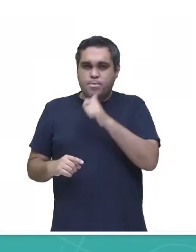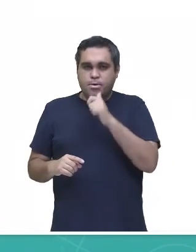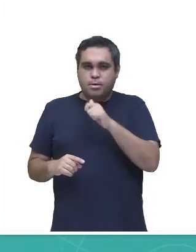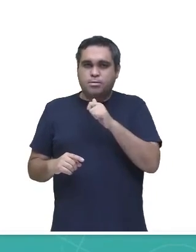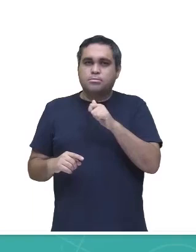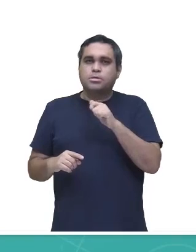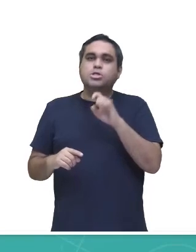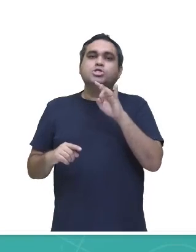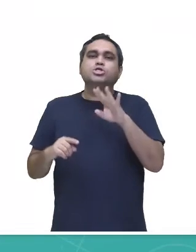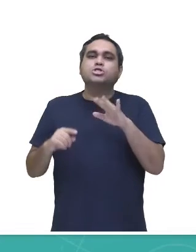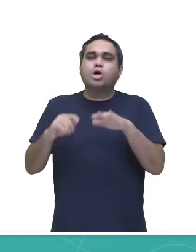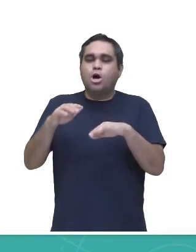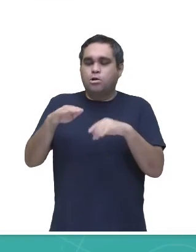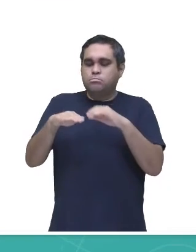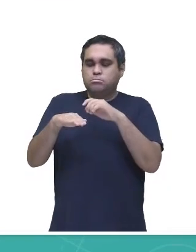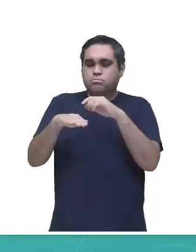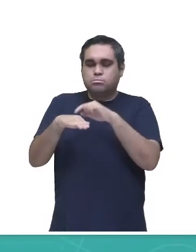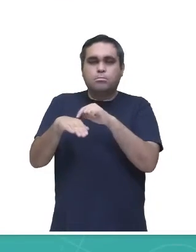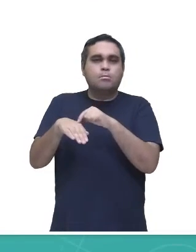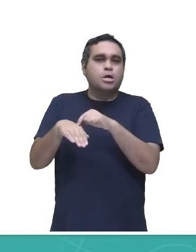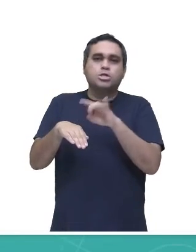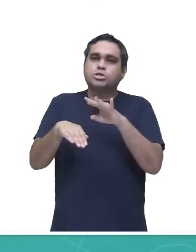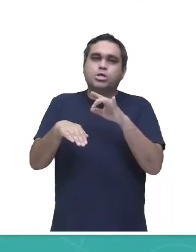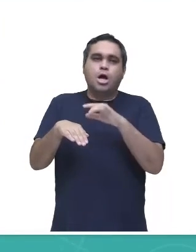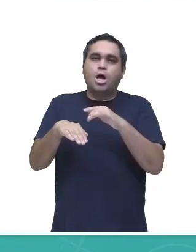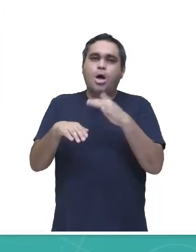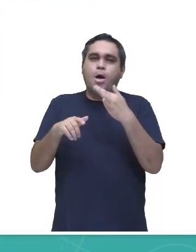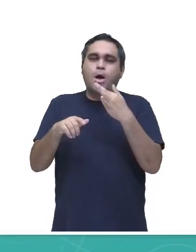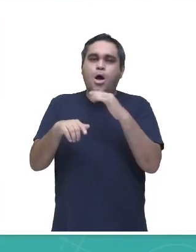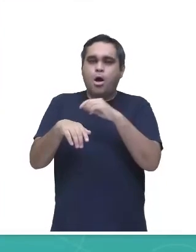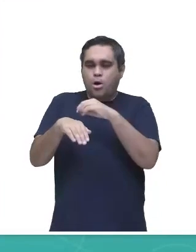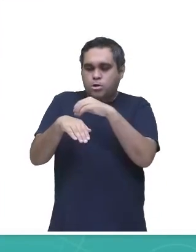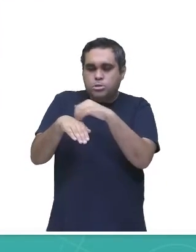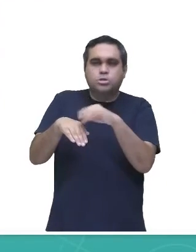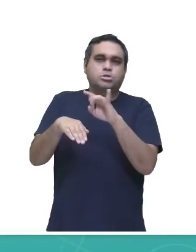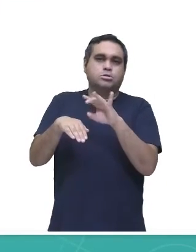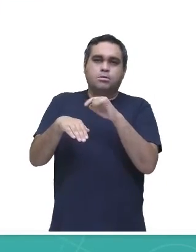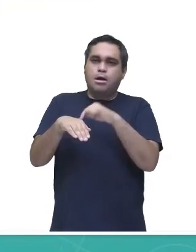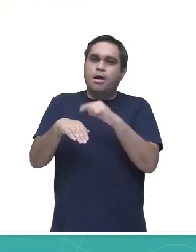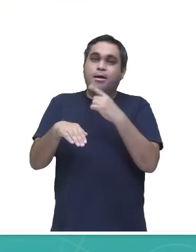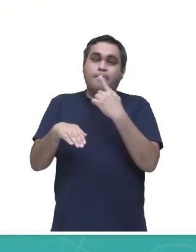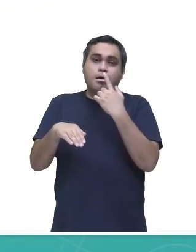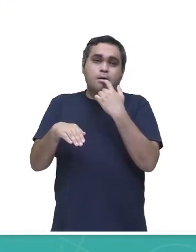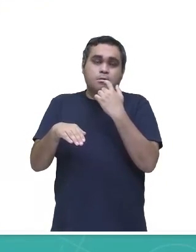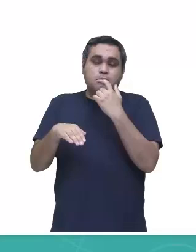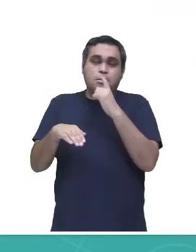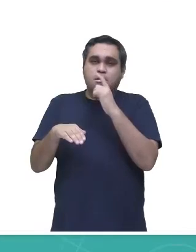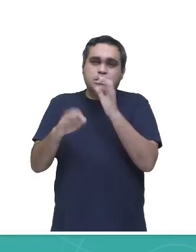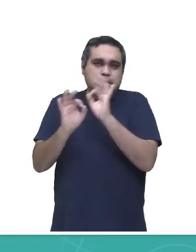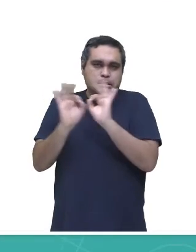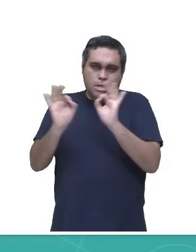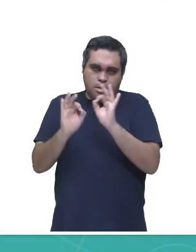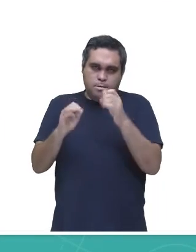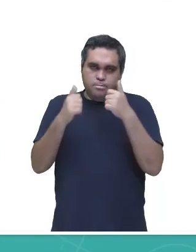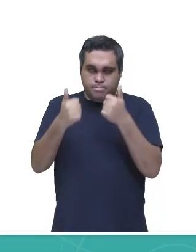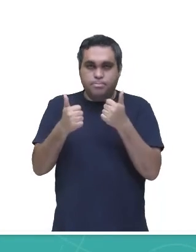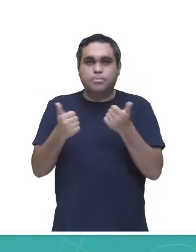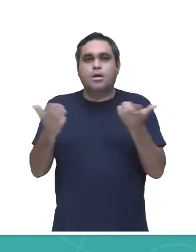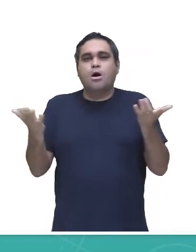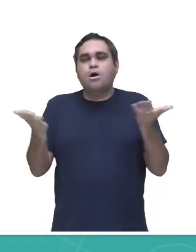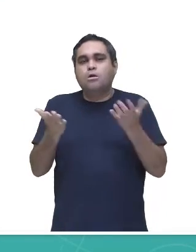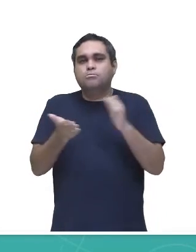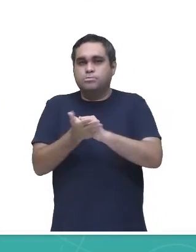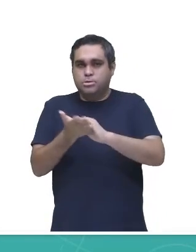atingiu a derme, que é onde a gente tem os vasos sanguíneos, por isso não sangrou, certo? Então, essa foi a nossa DLI da nossa aula de